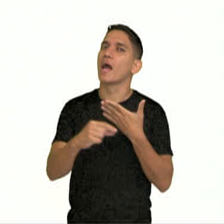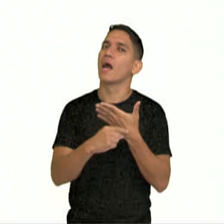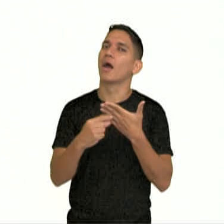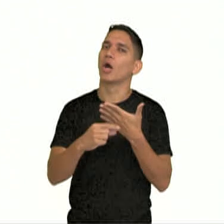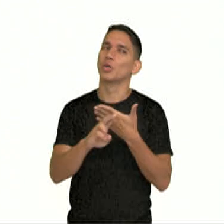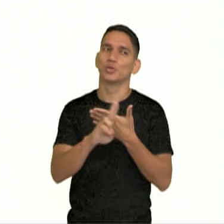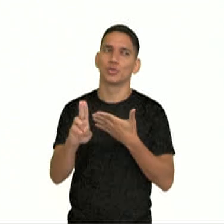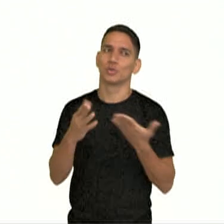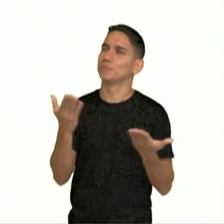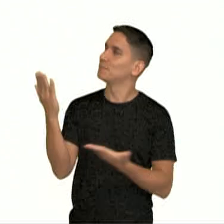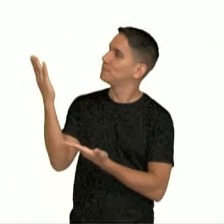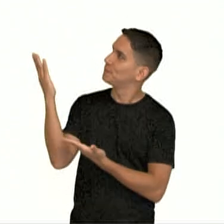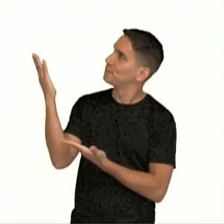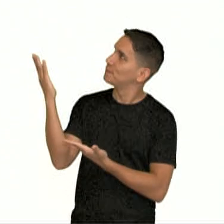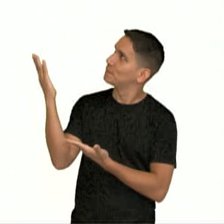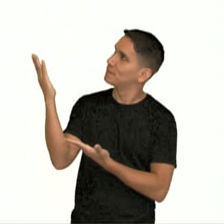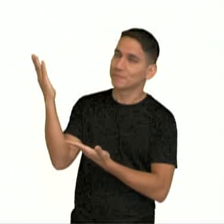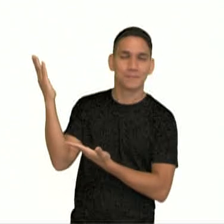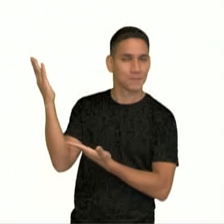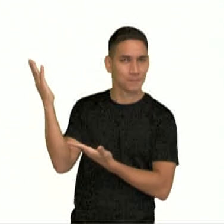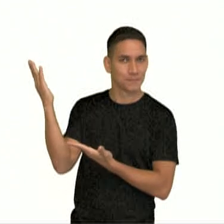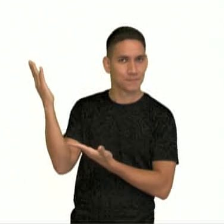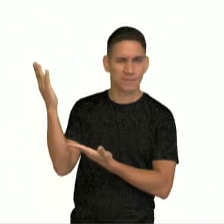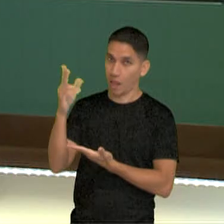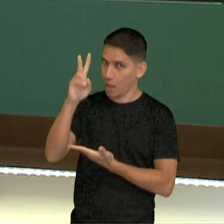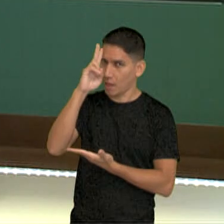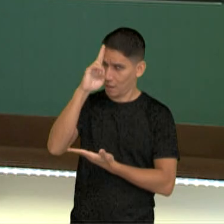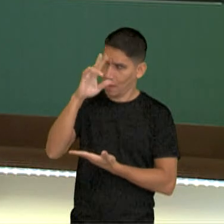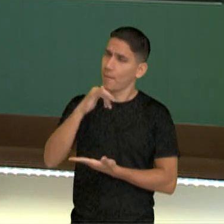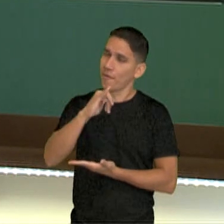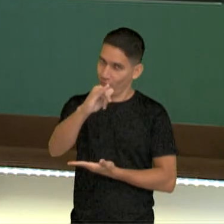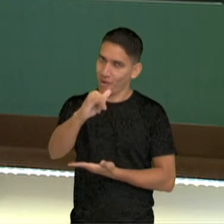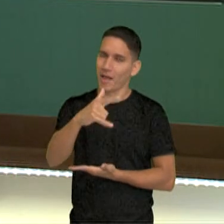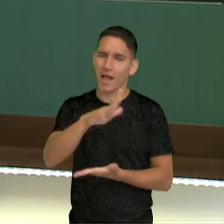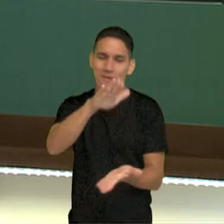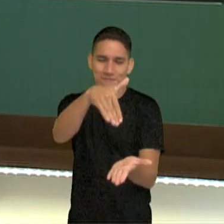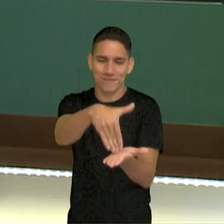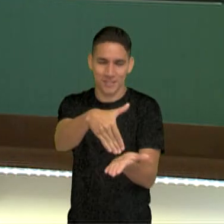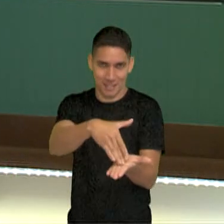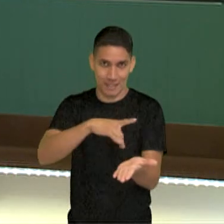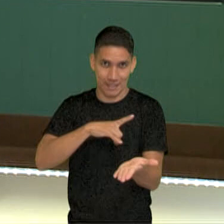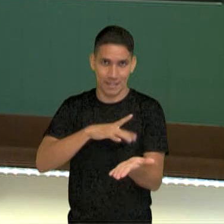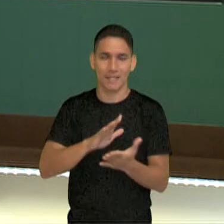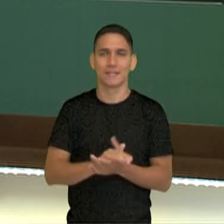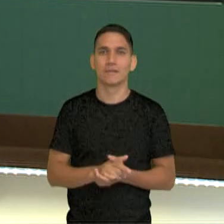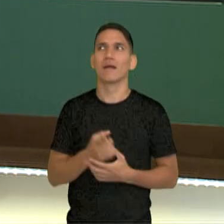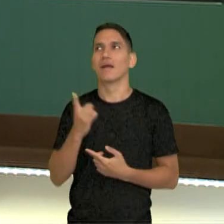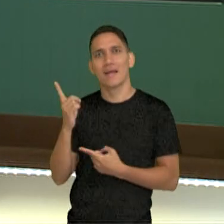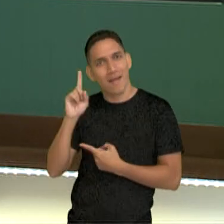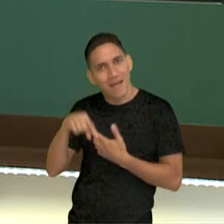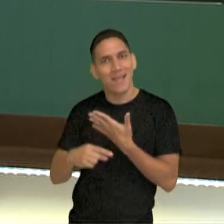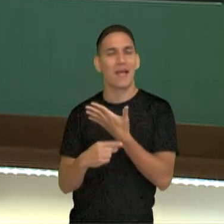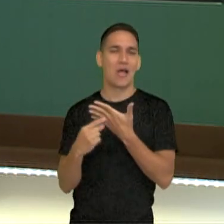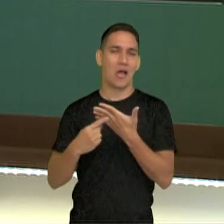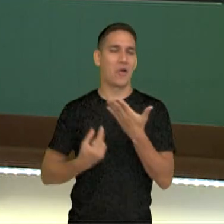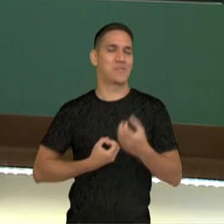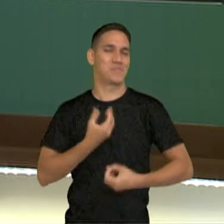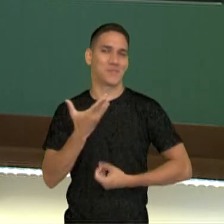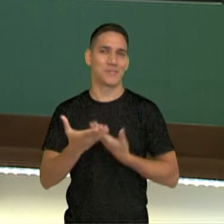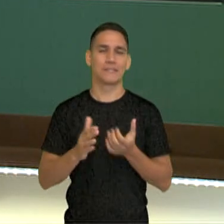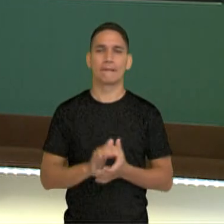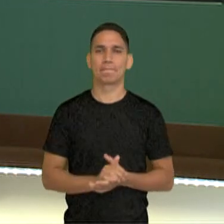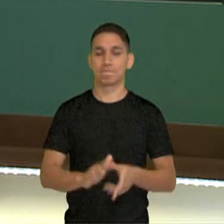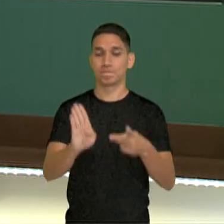autor? É a Mary Ann. Lembra ainda a teacher falou, né? Lá no finalzinho, Mary Ann Hoberman é quem escreveu esse